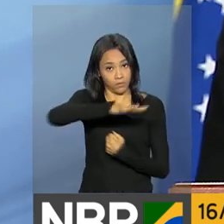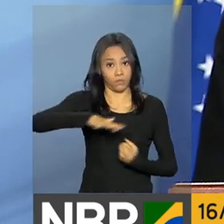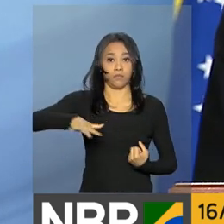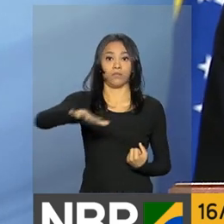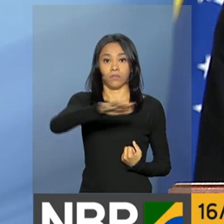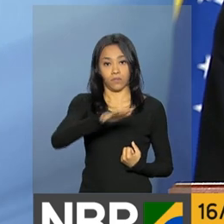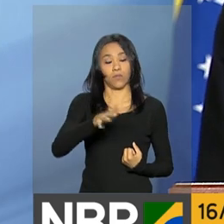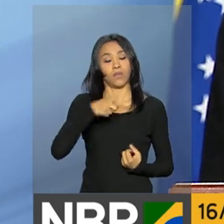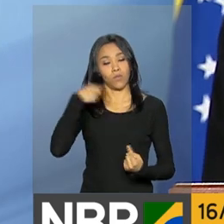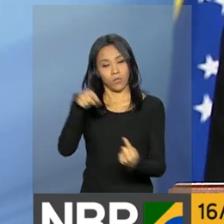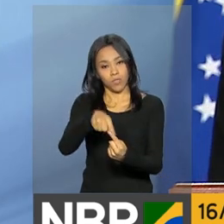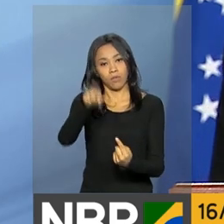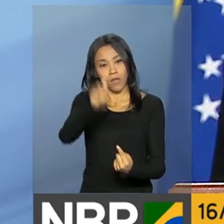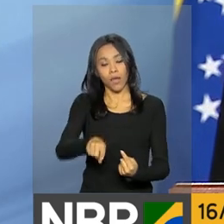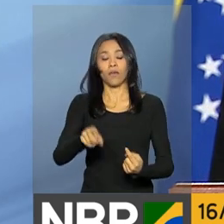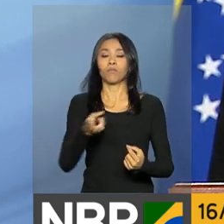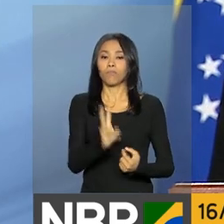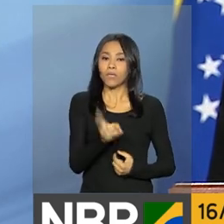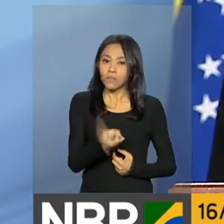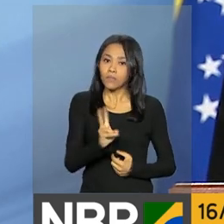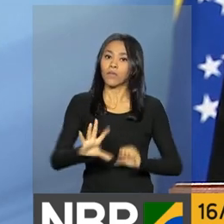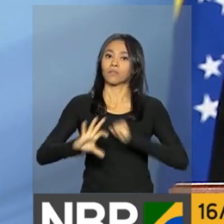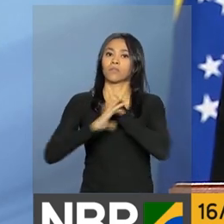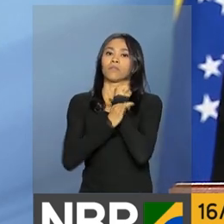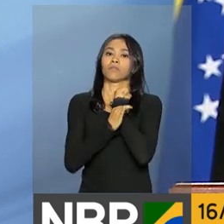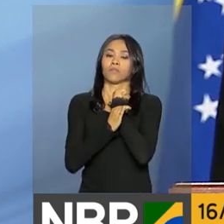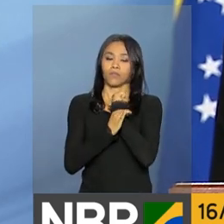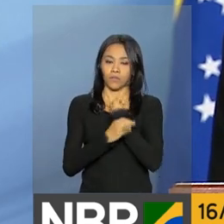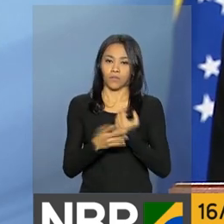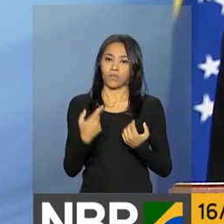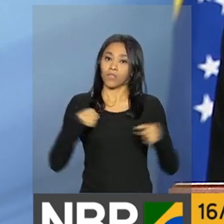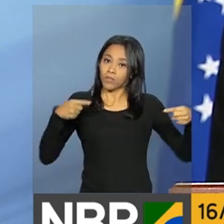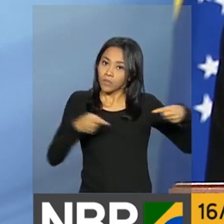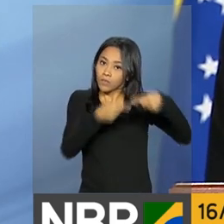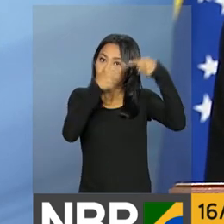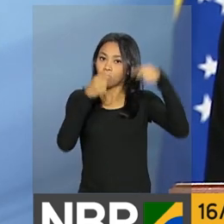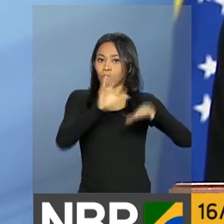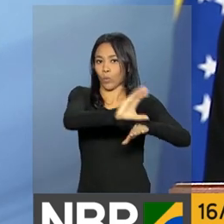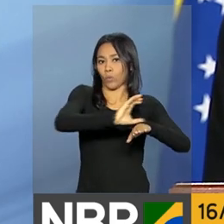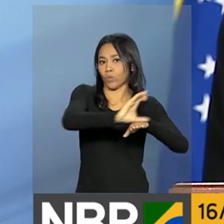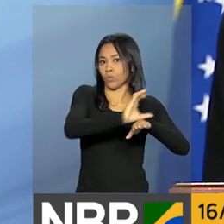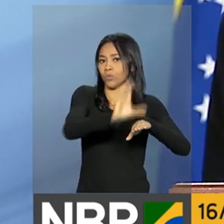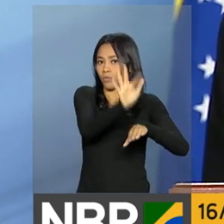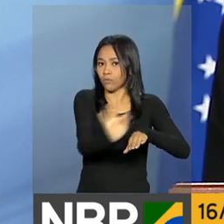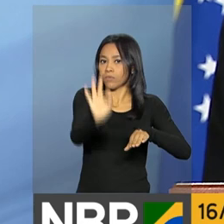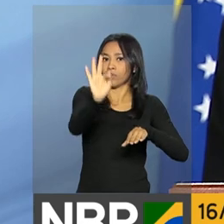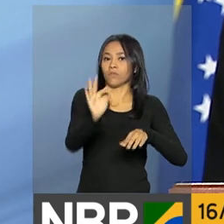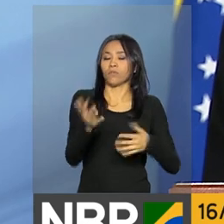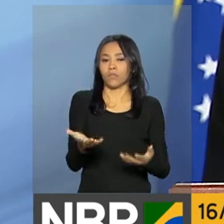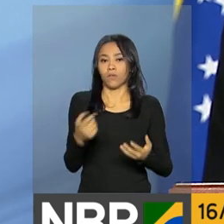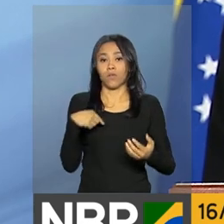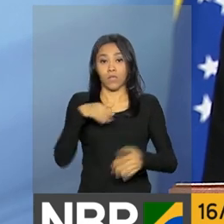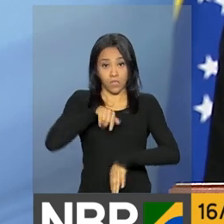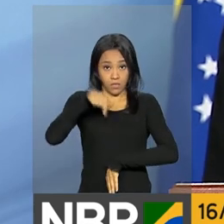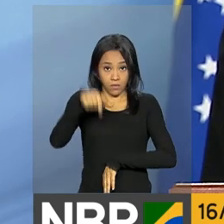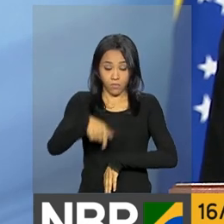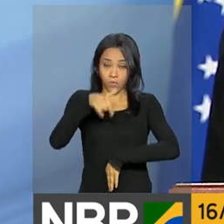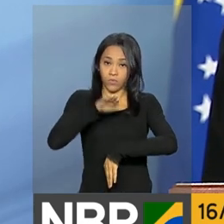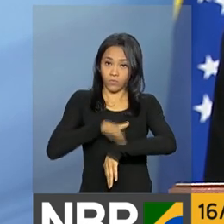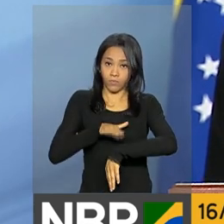manter a ordem pública nos termos constitucionais. Estamos, neste